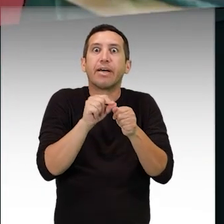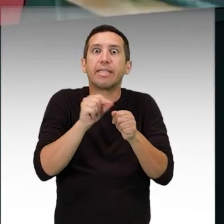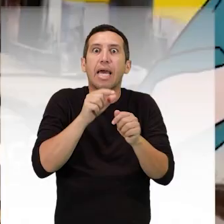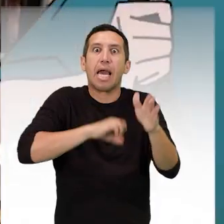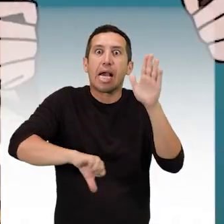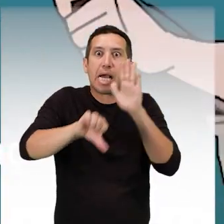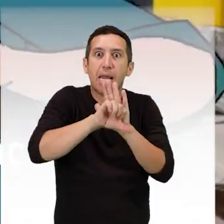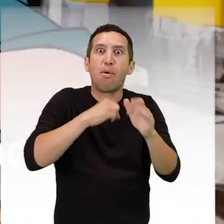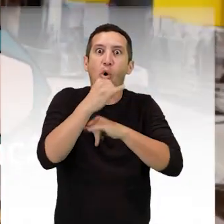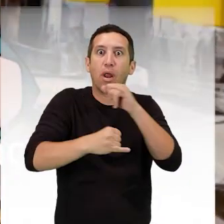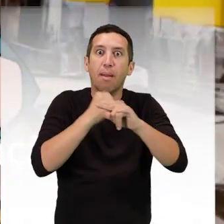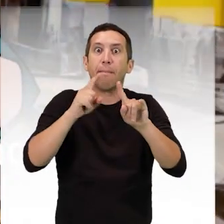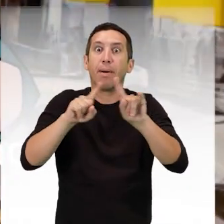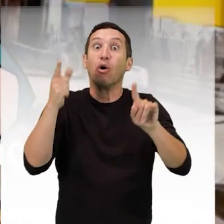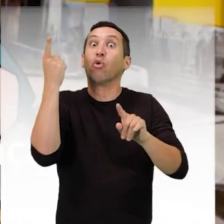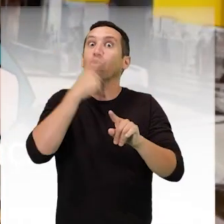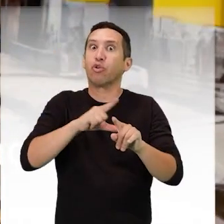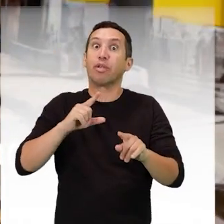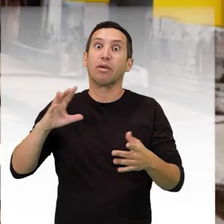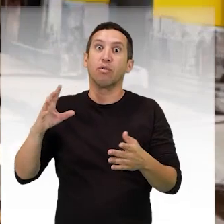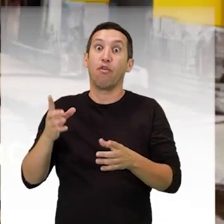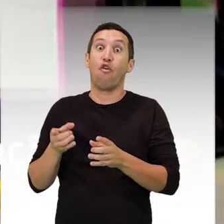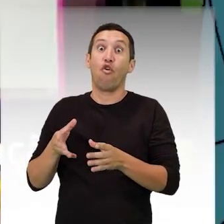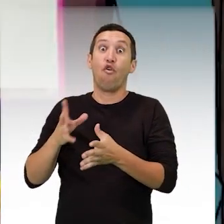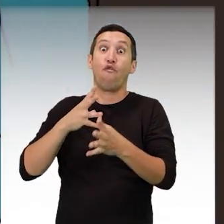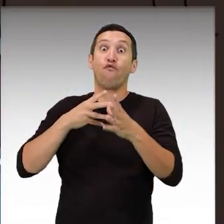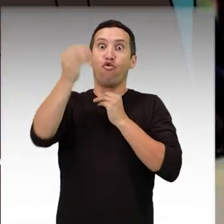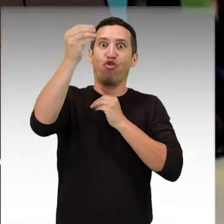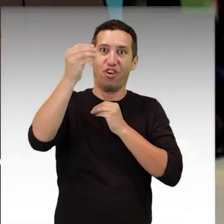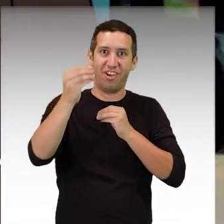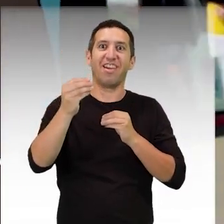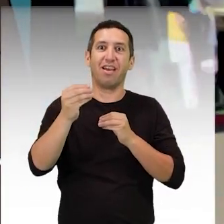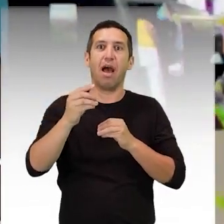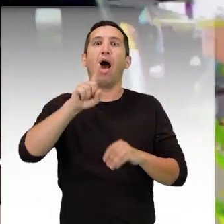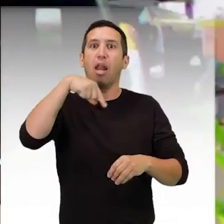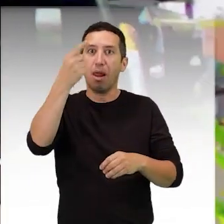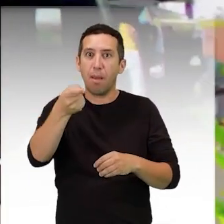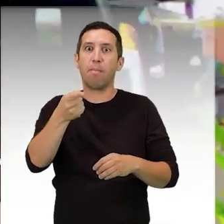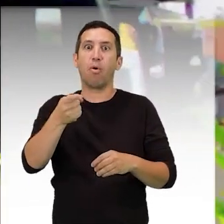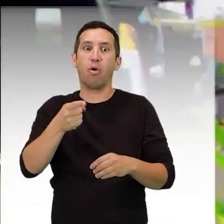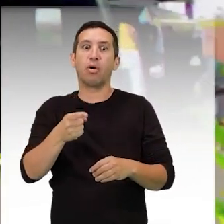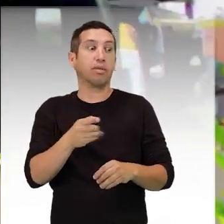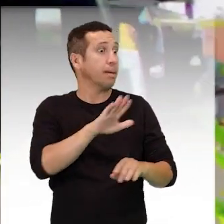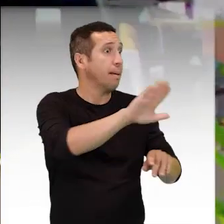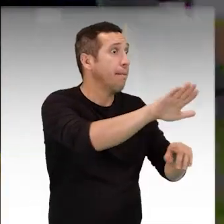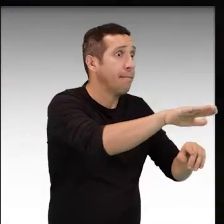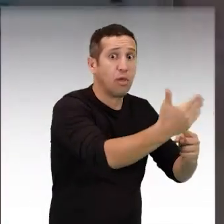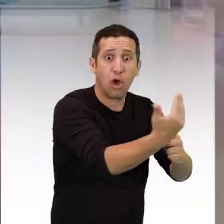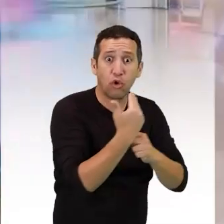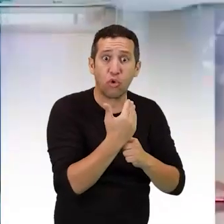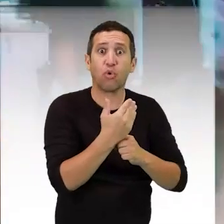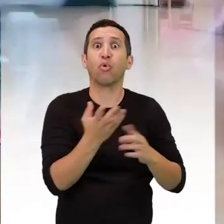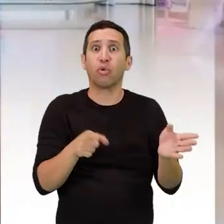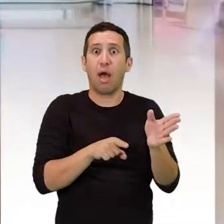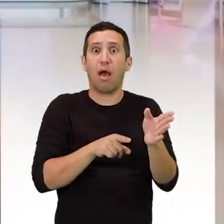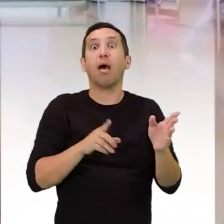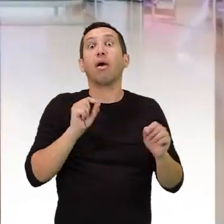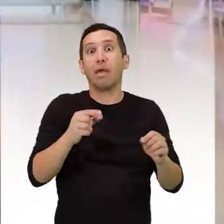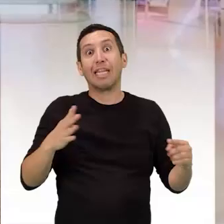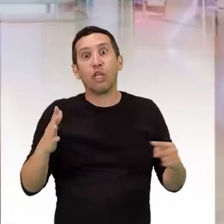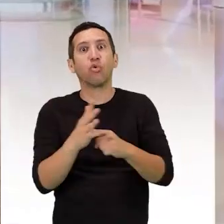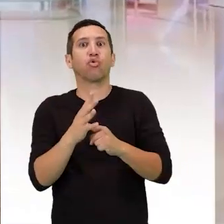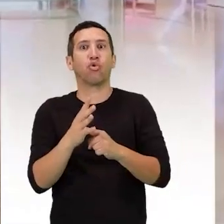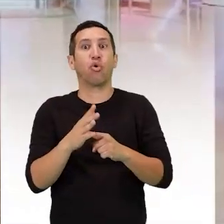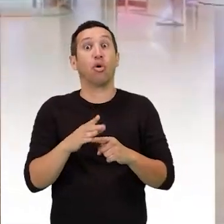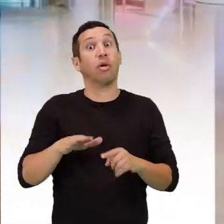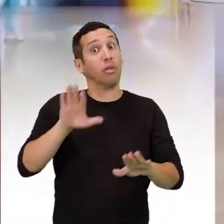online. Mas Kleber conseguiu escapar daquela situação, buscou ajuda e denunciou os criminosos. Desconfie de propostas